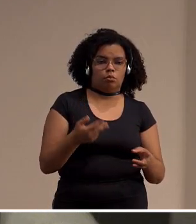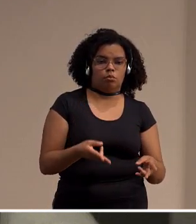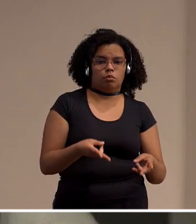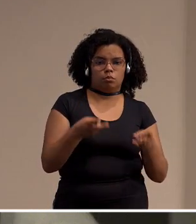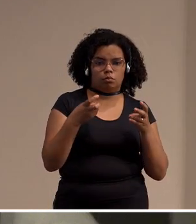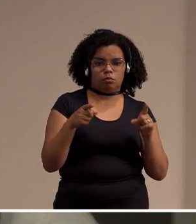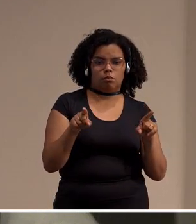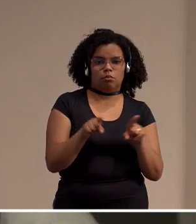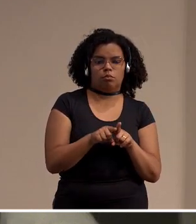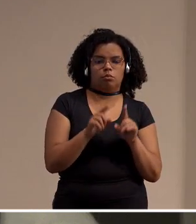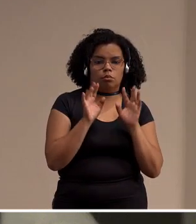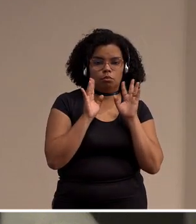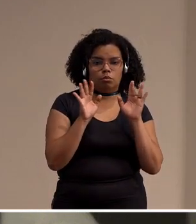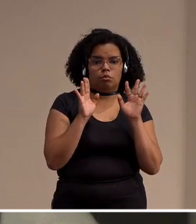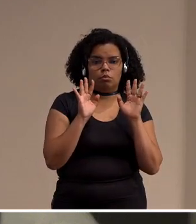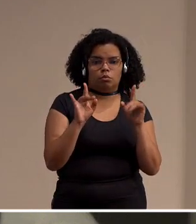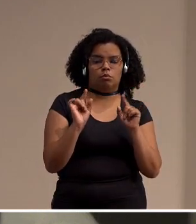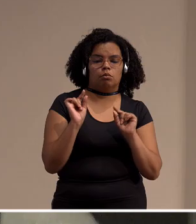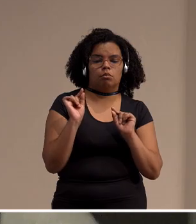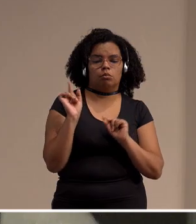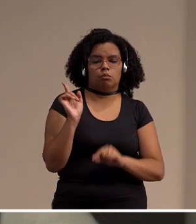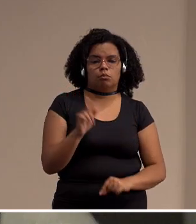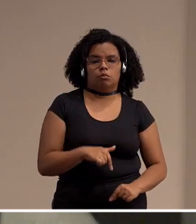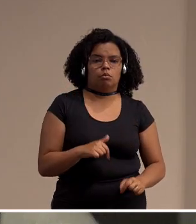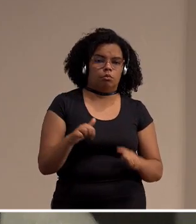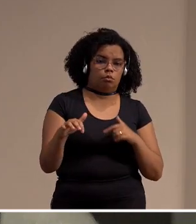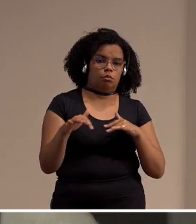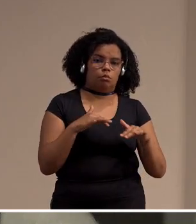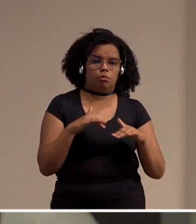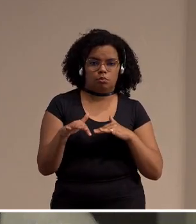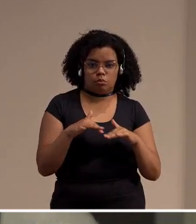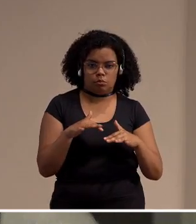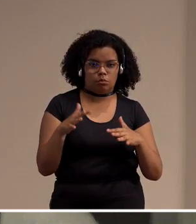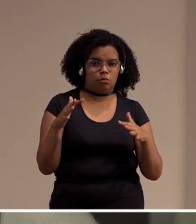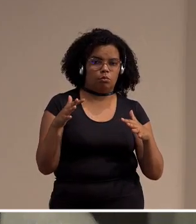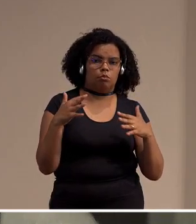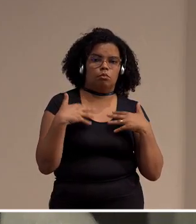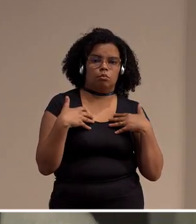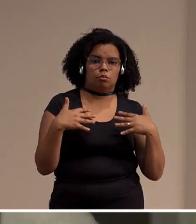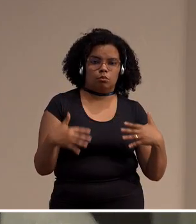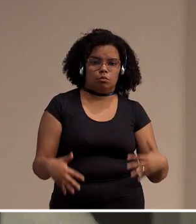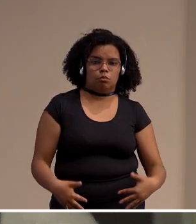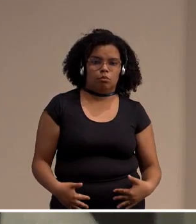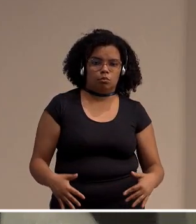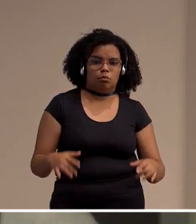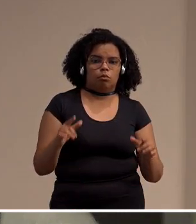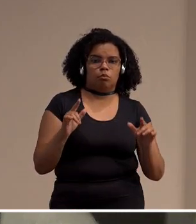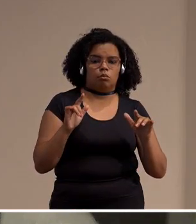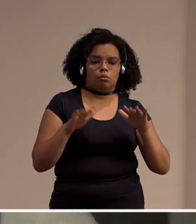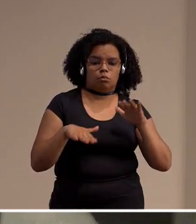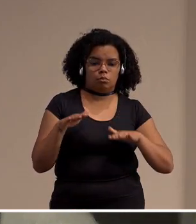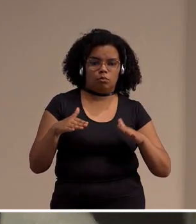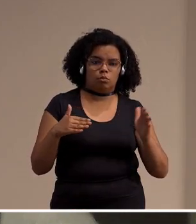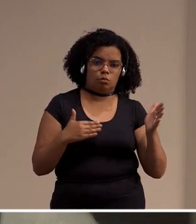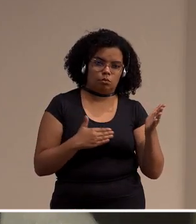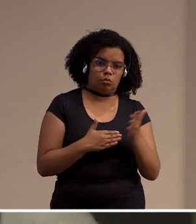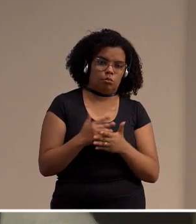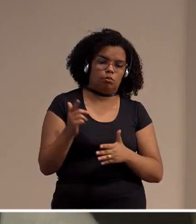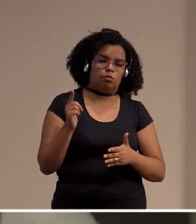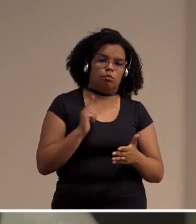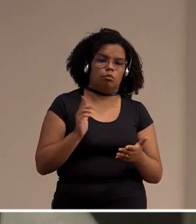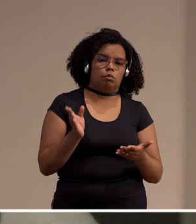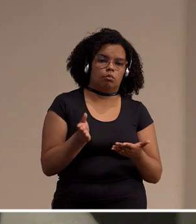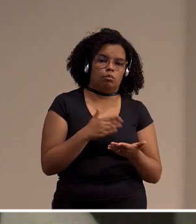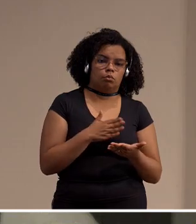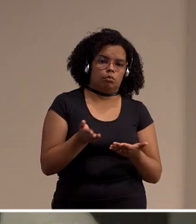de ficção que é movida pelo organismo, de certa forma. Na medida em que começam a surgir livros onde